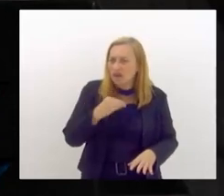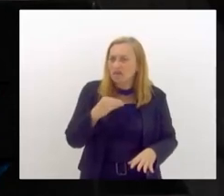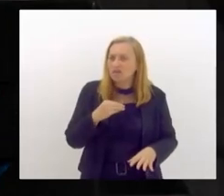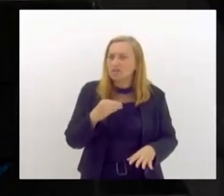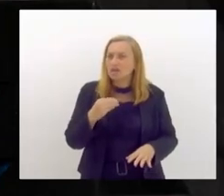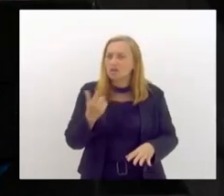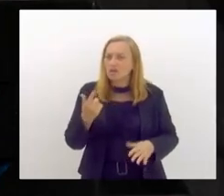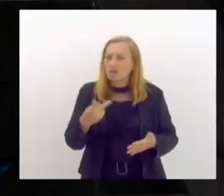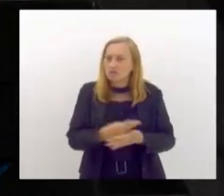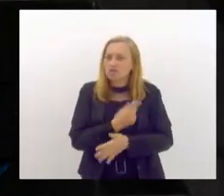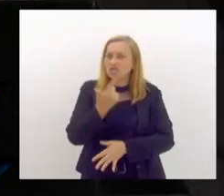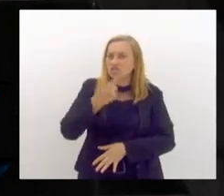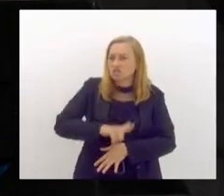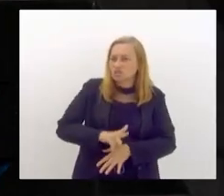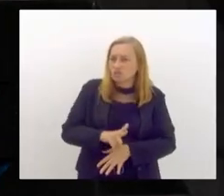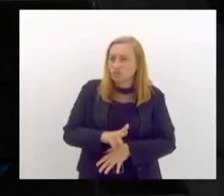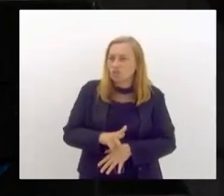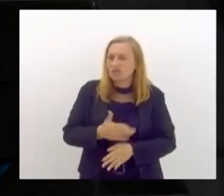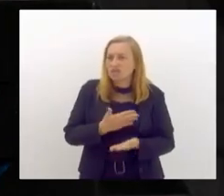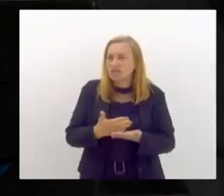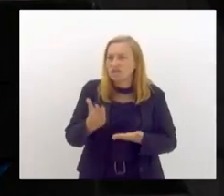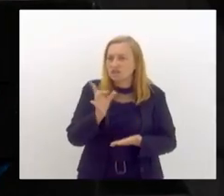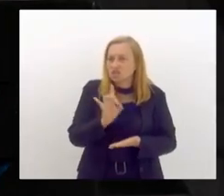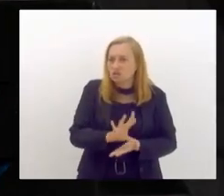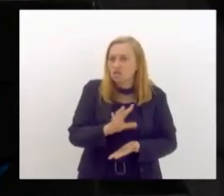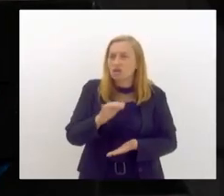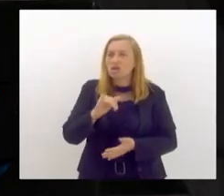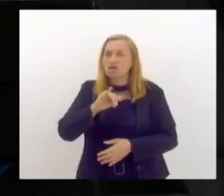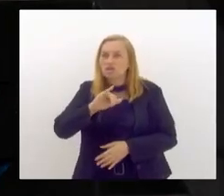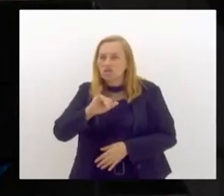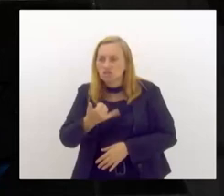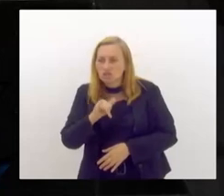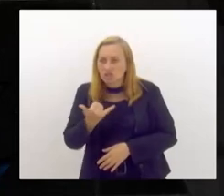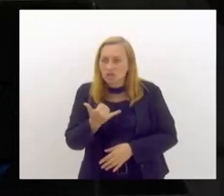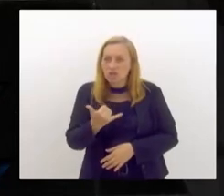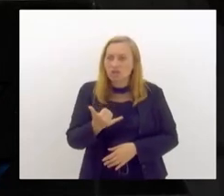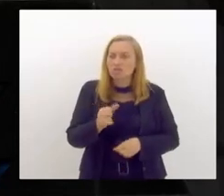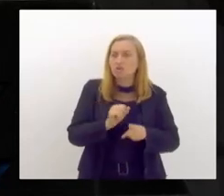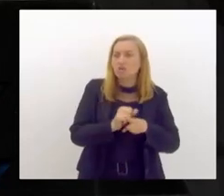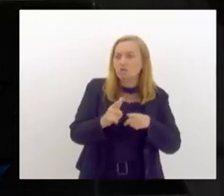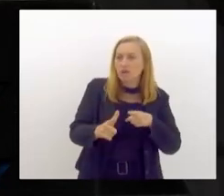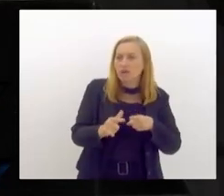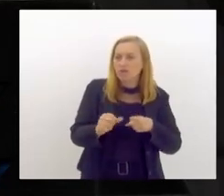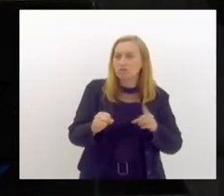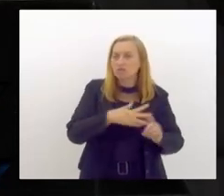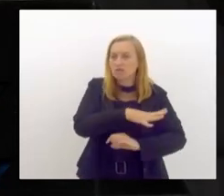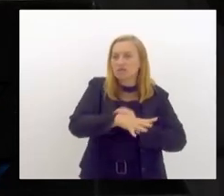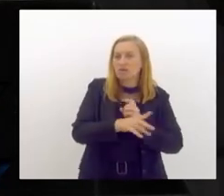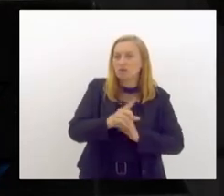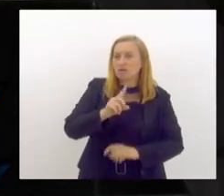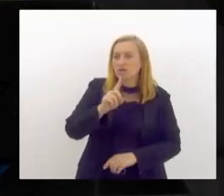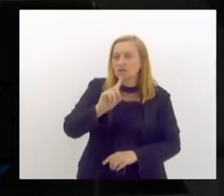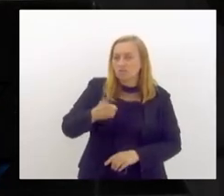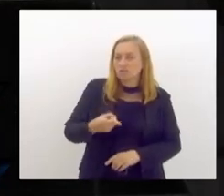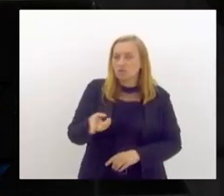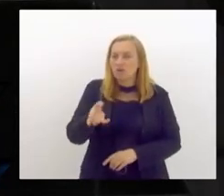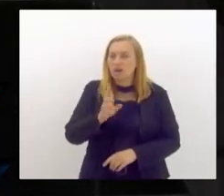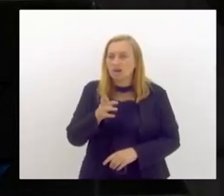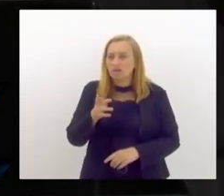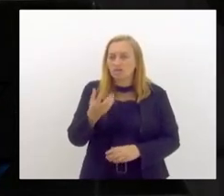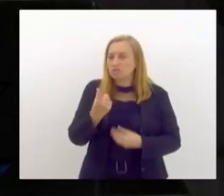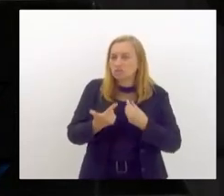deslizamentos começaram apenas em janeiro, né? E o aluguel social de R$ 1.000 não dá conta de